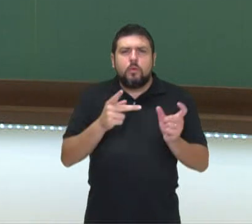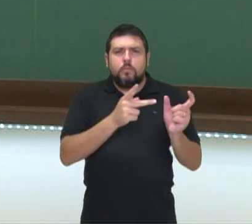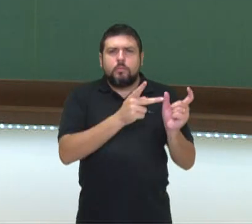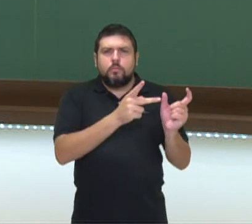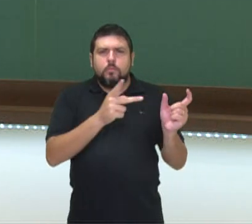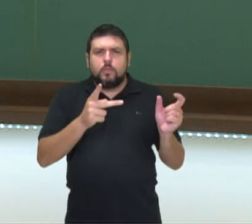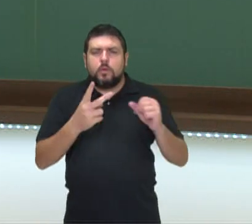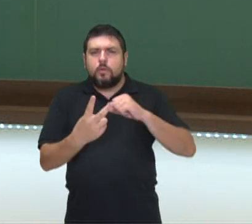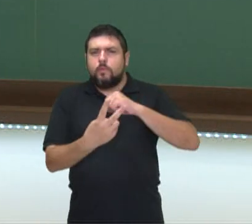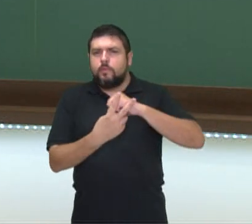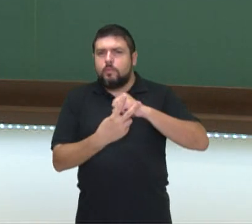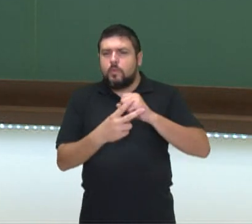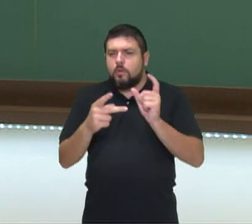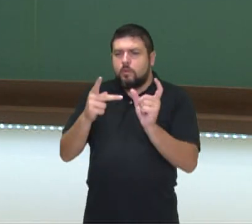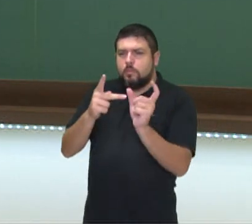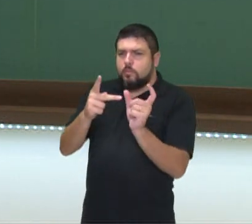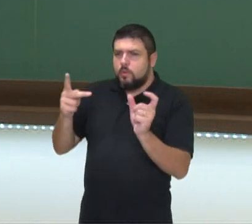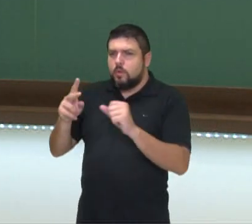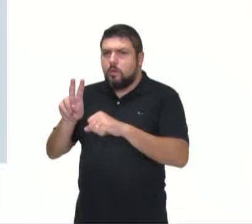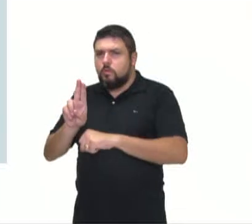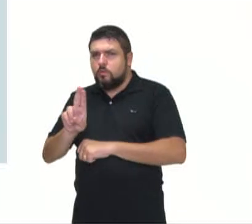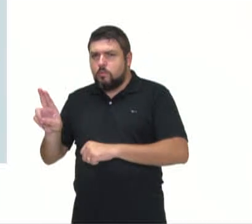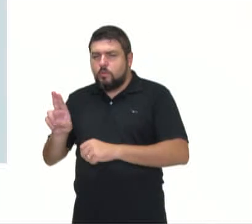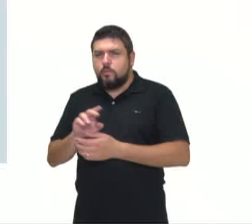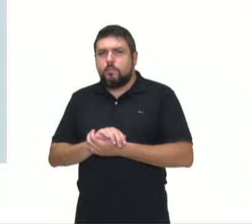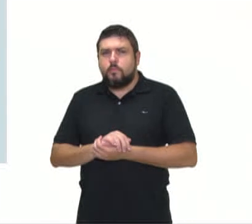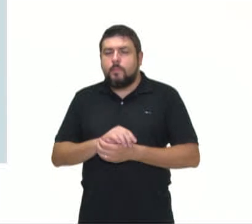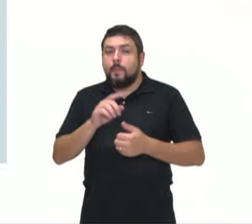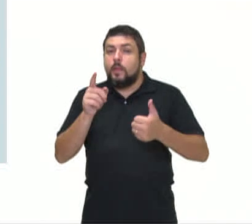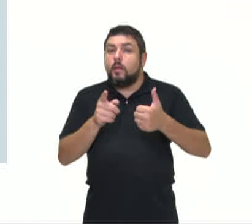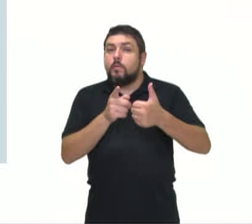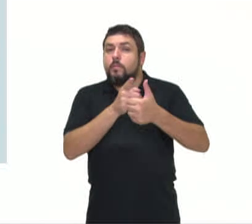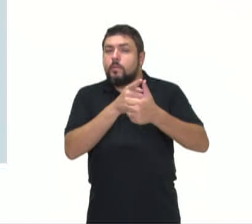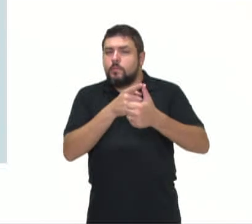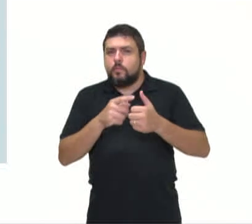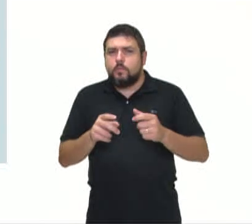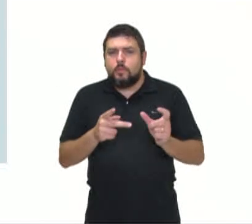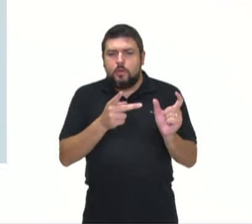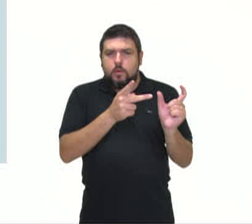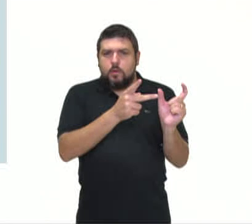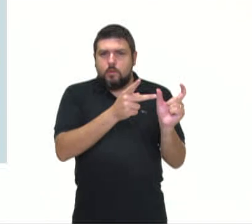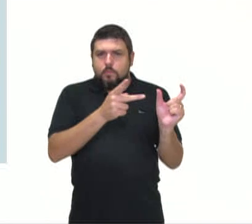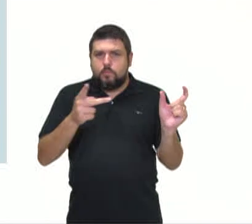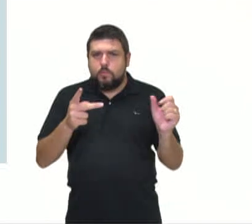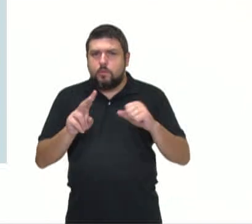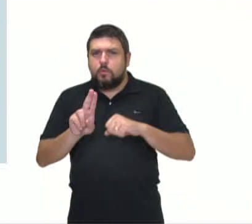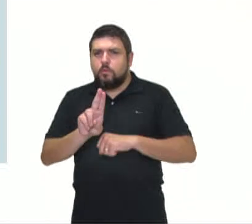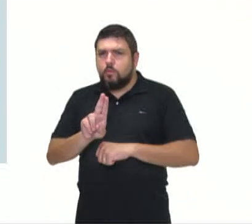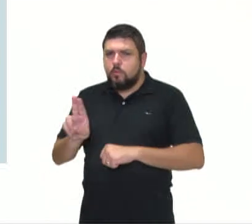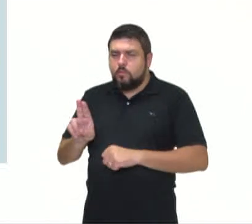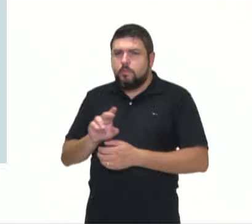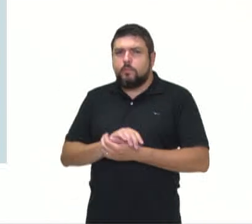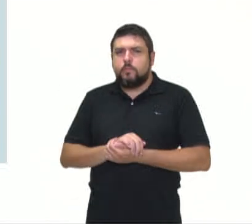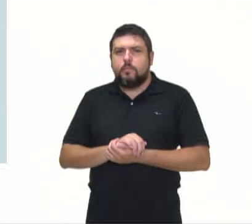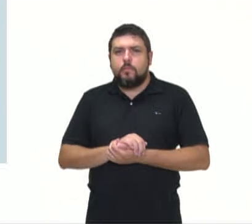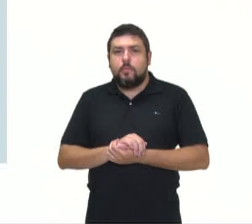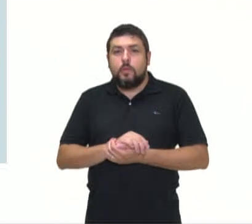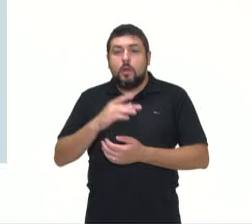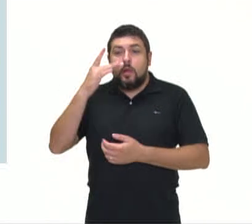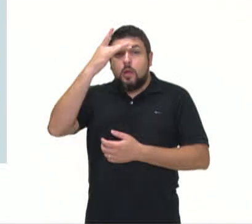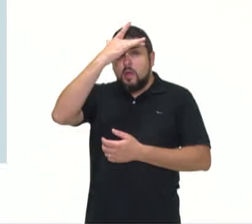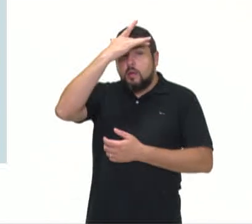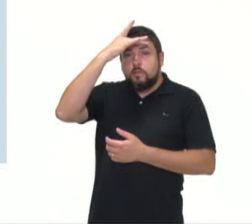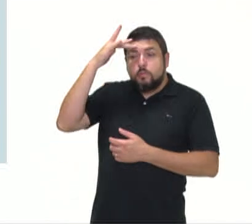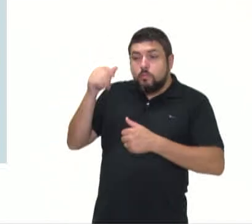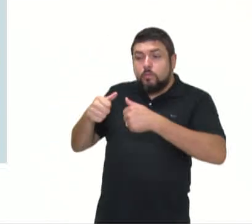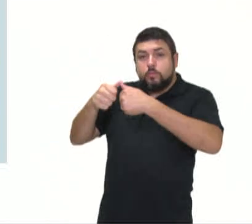nominal. Primeiro, o predicado nominal. Nós temos um exemplo aqui, utilizando a nossa reflexão sobre a tela. As pessoas estão